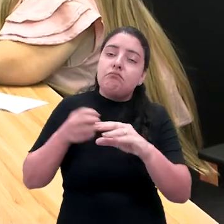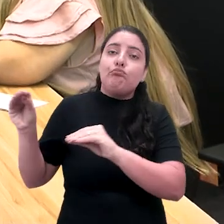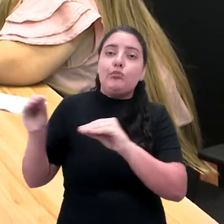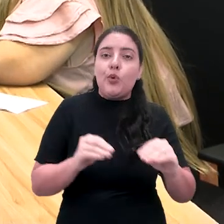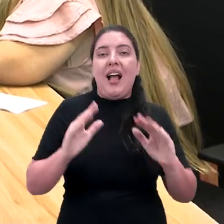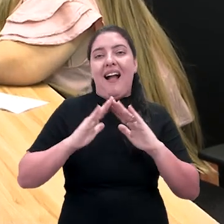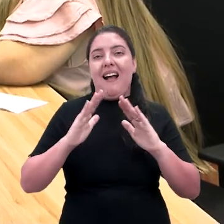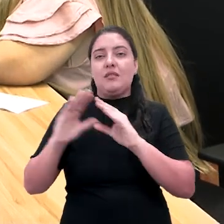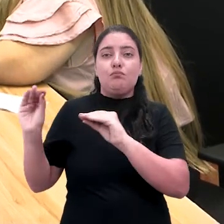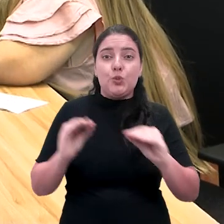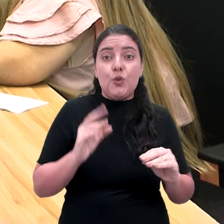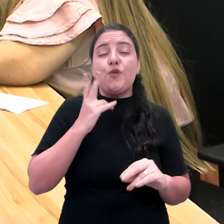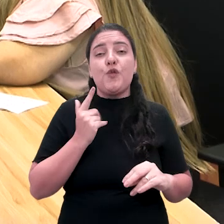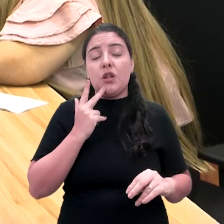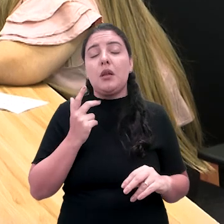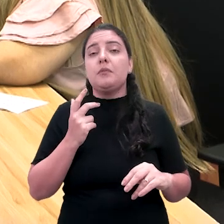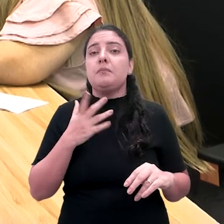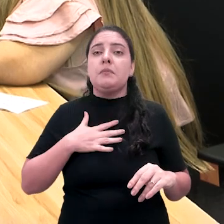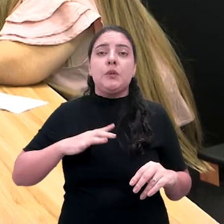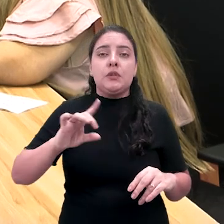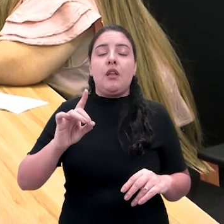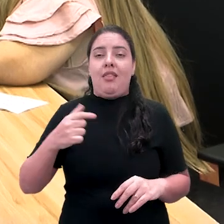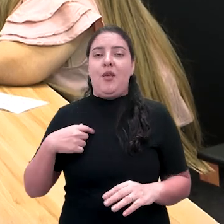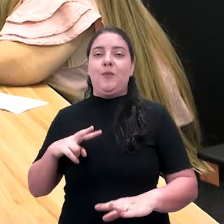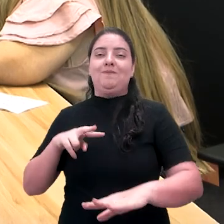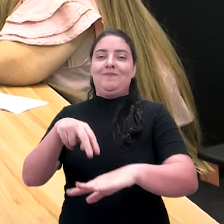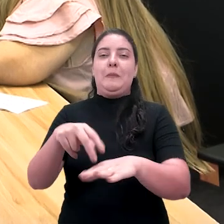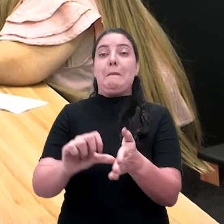pra cá, aí eu disse, meu Deus. Aí quando eu fui me apresentar,